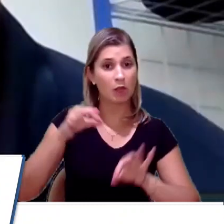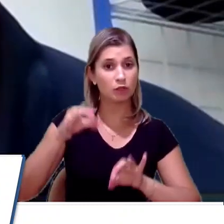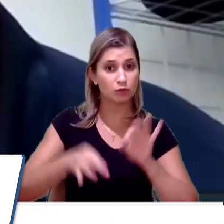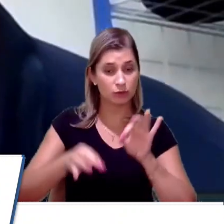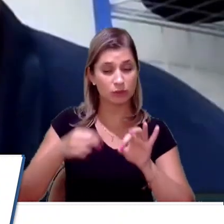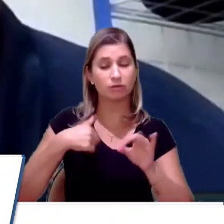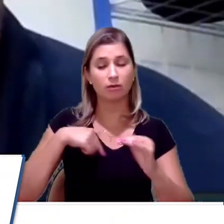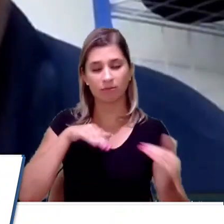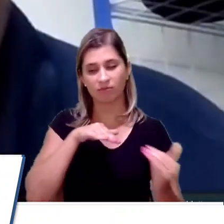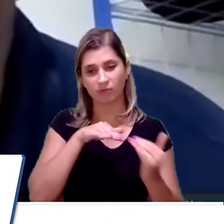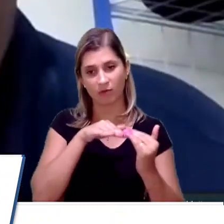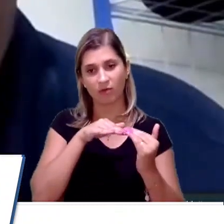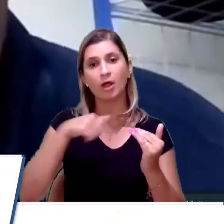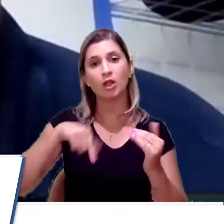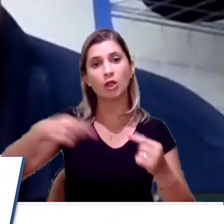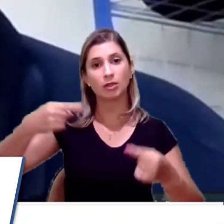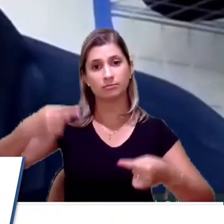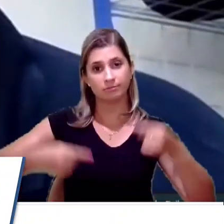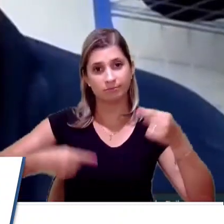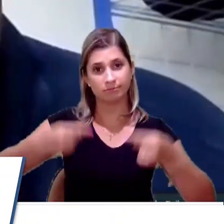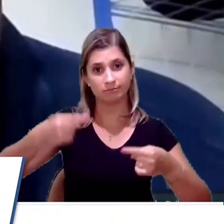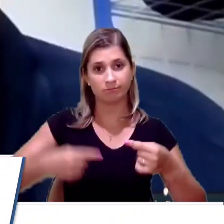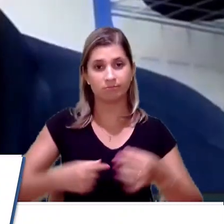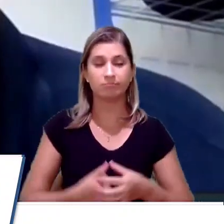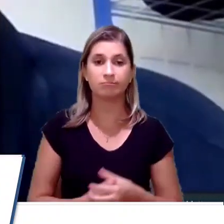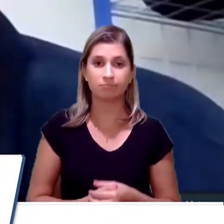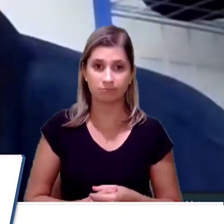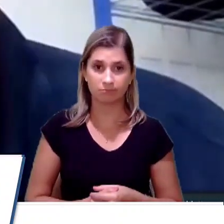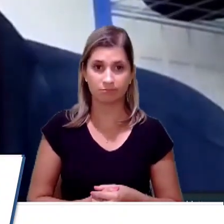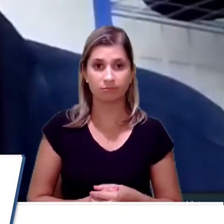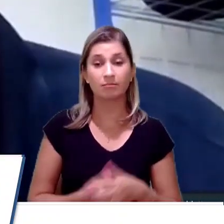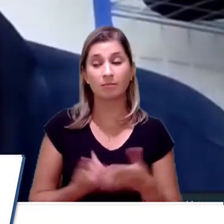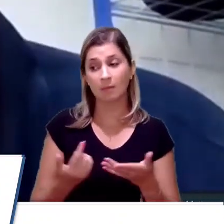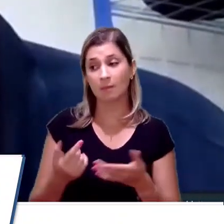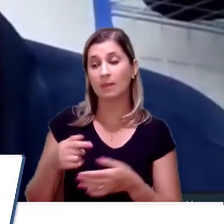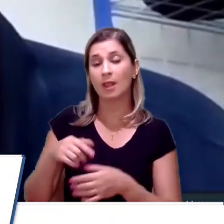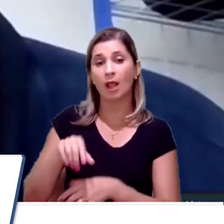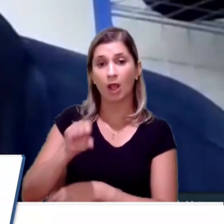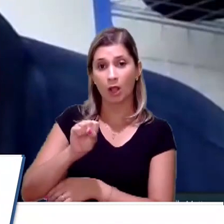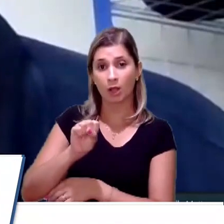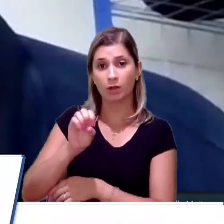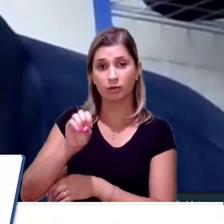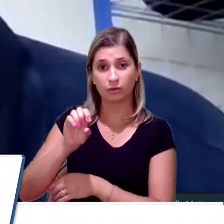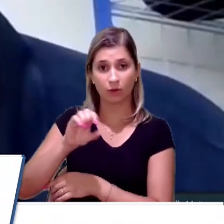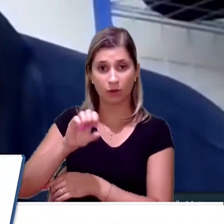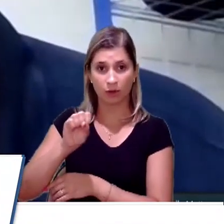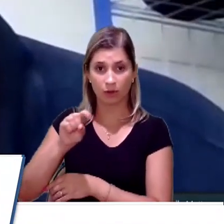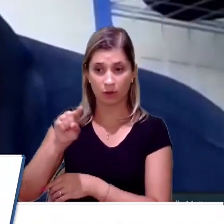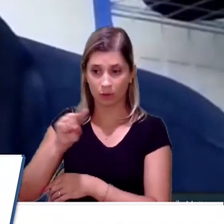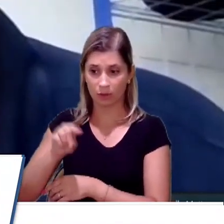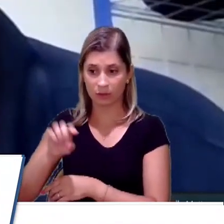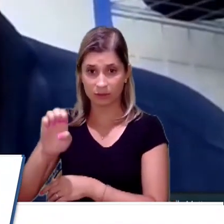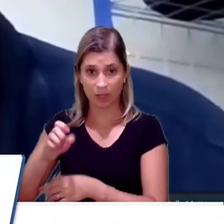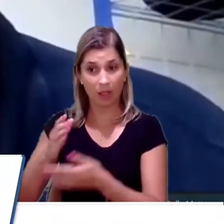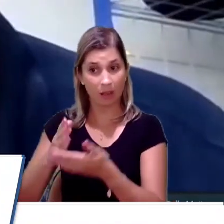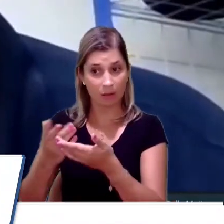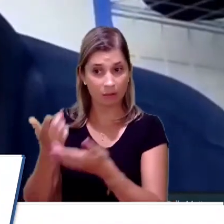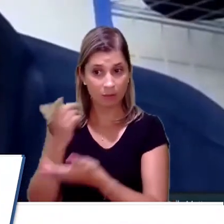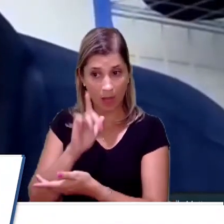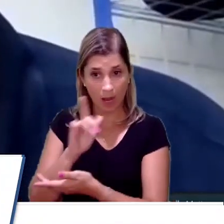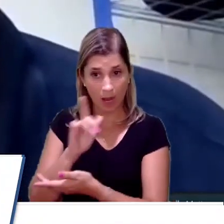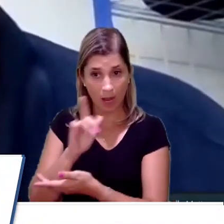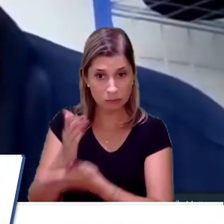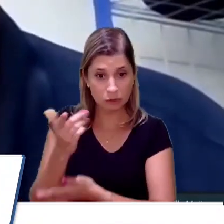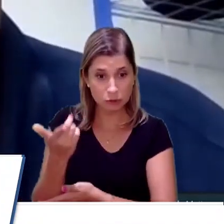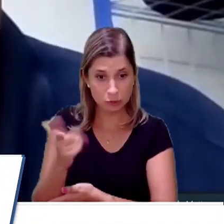discutimos. A empresa São José pode ganhar novamente? Pode. E com isso eu vejo que dificilmente vai perder. Mas,